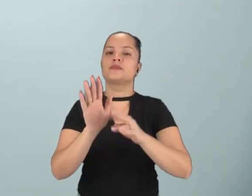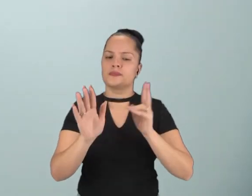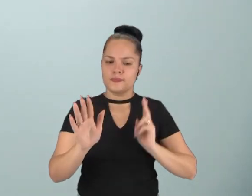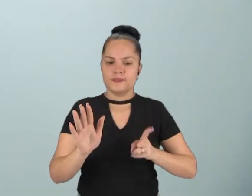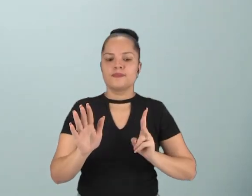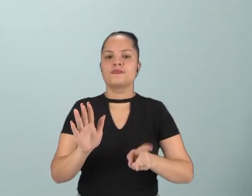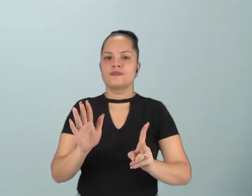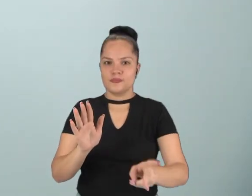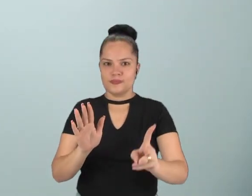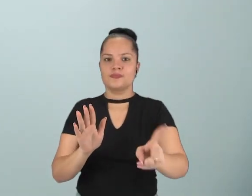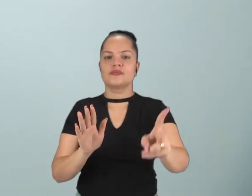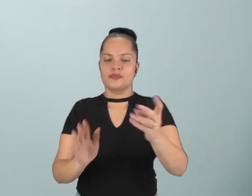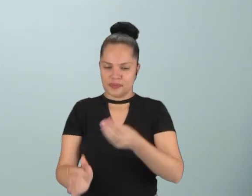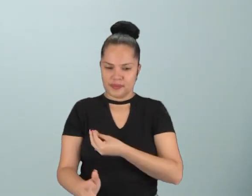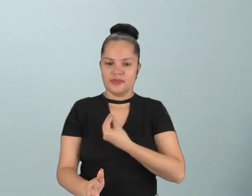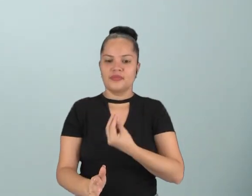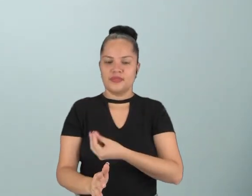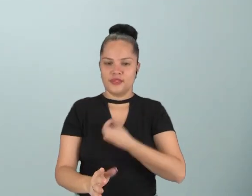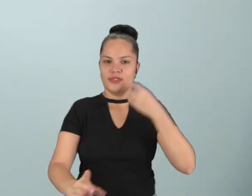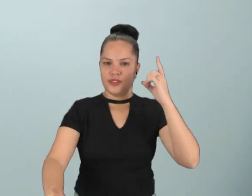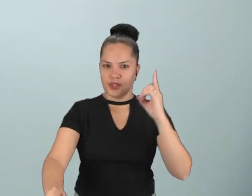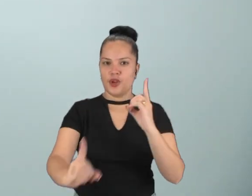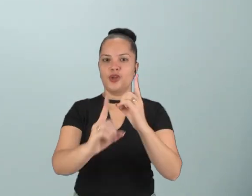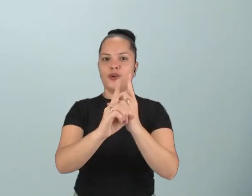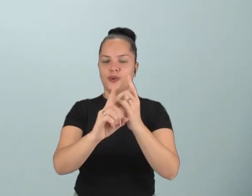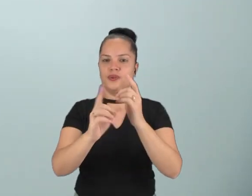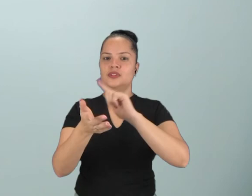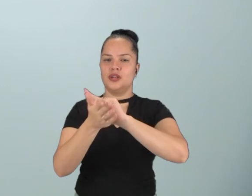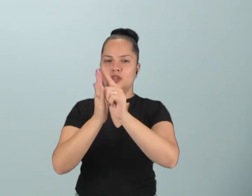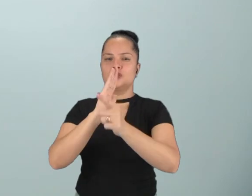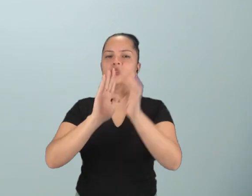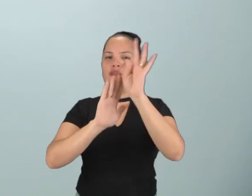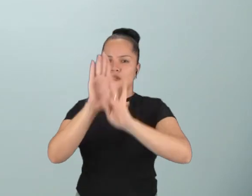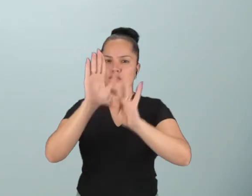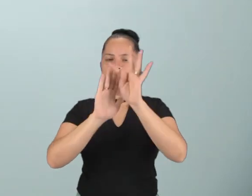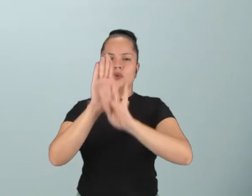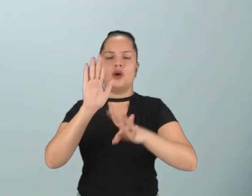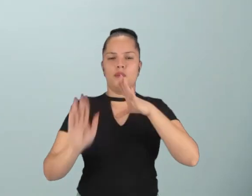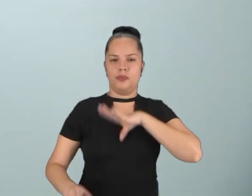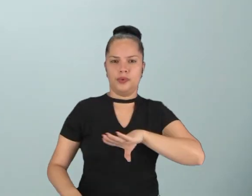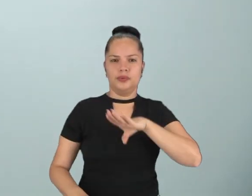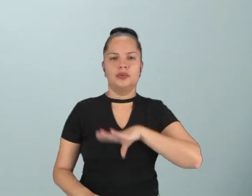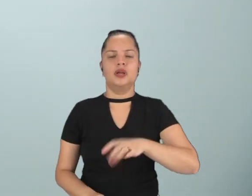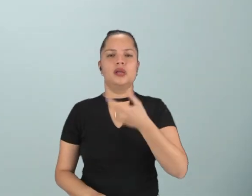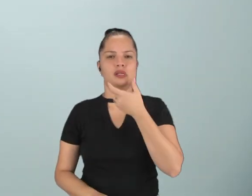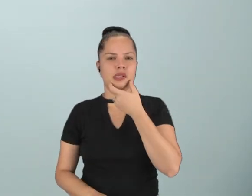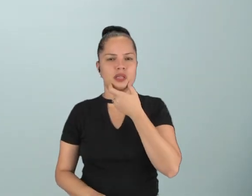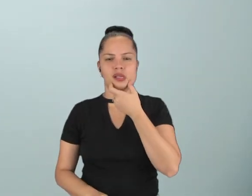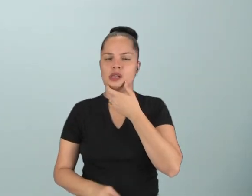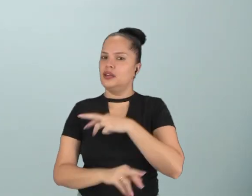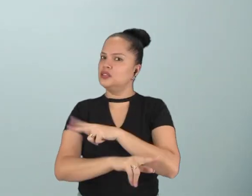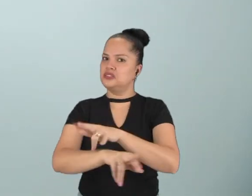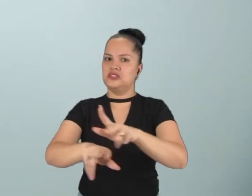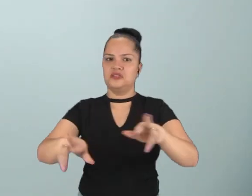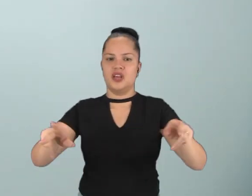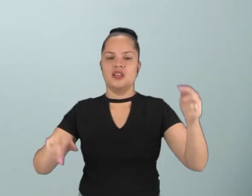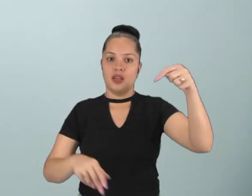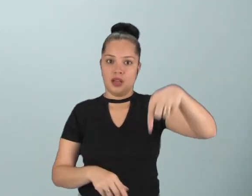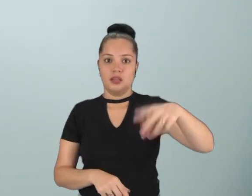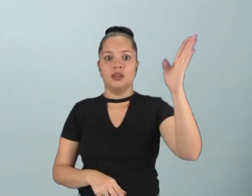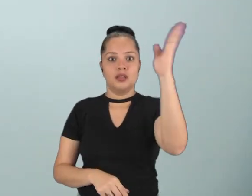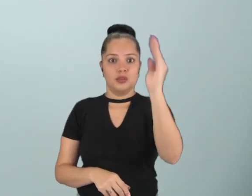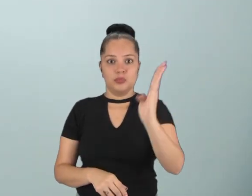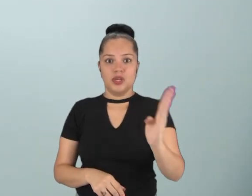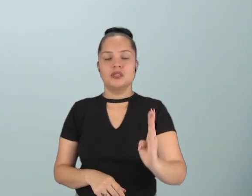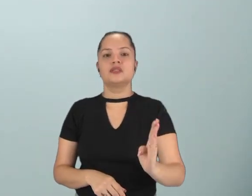gêneros textuais na nossa vida inteira, tanto em português quanto na língua inglesa ou qualquer outro idioma. Aqui no Brasil é mais comum a